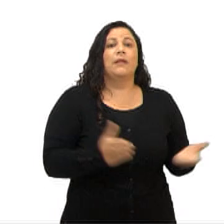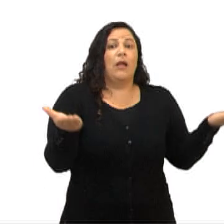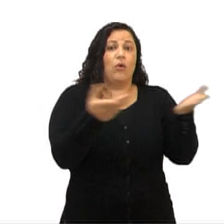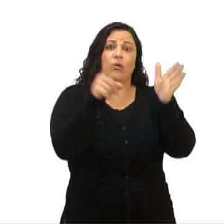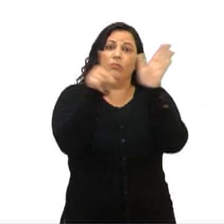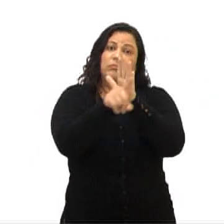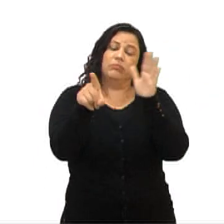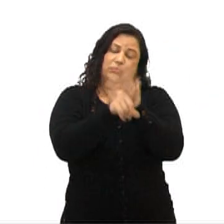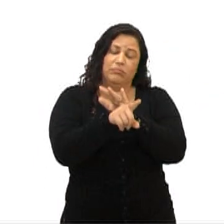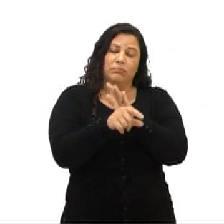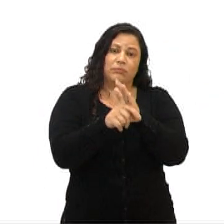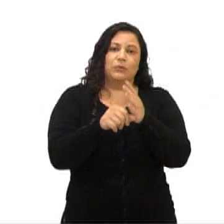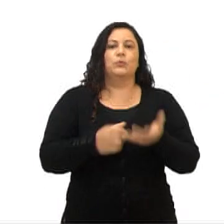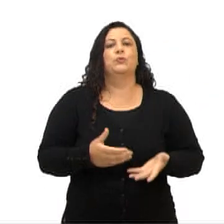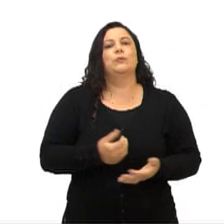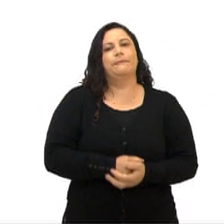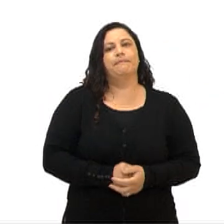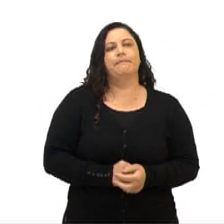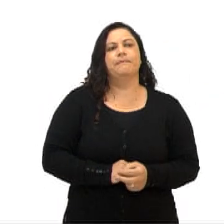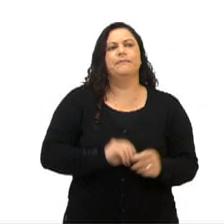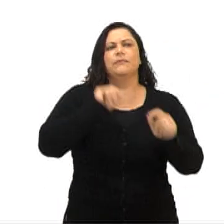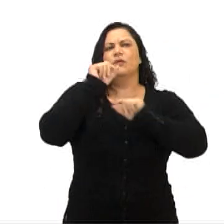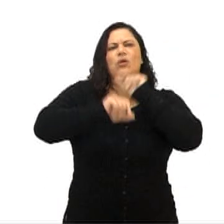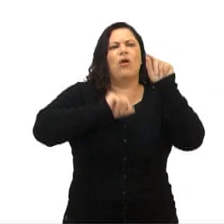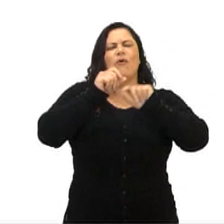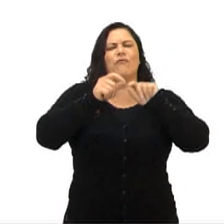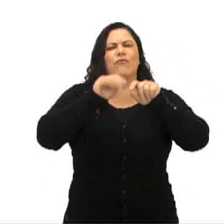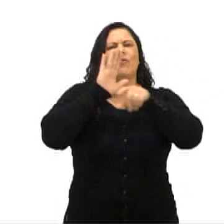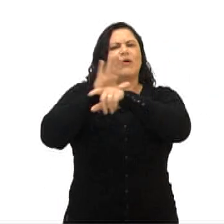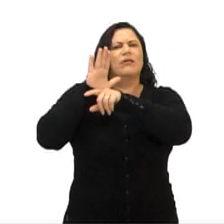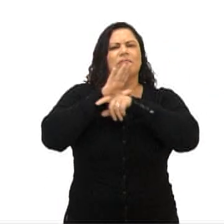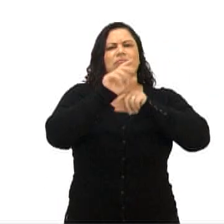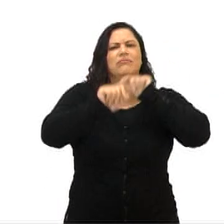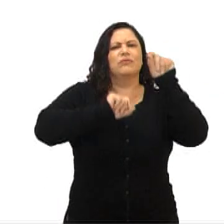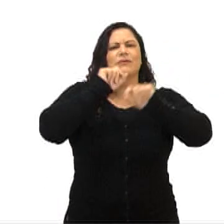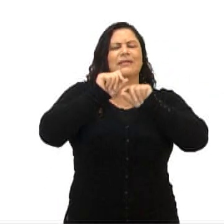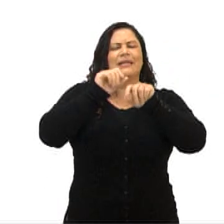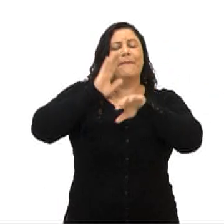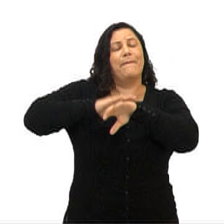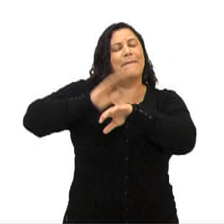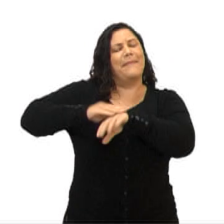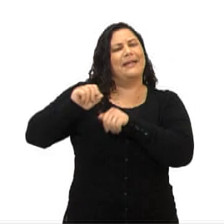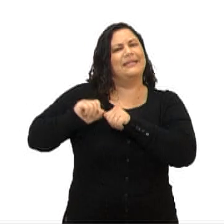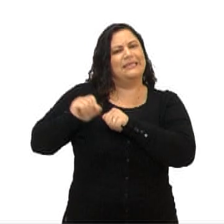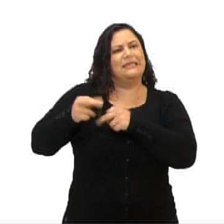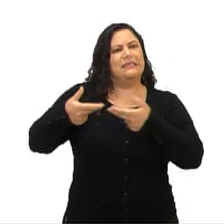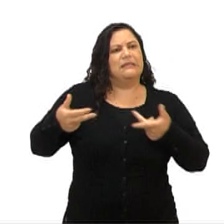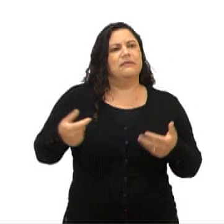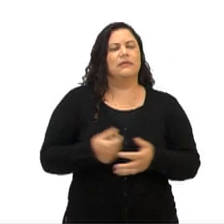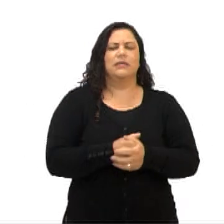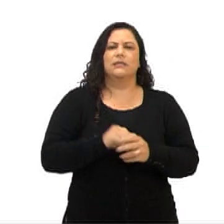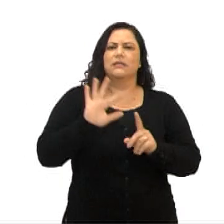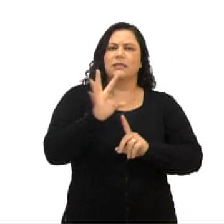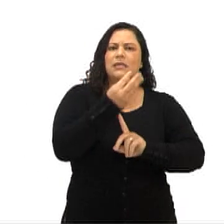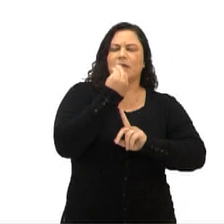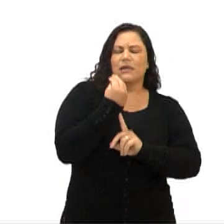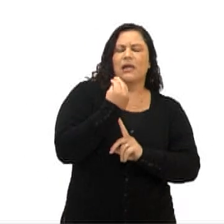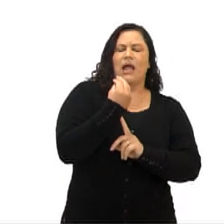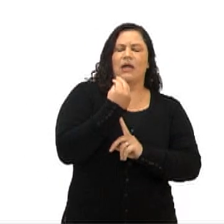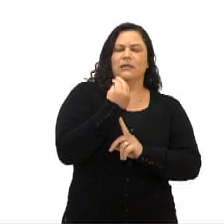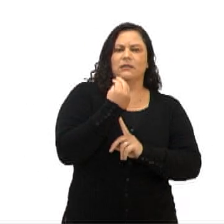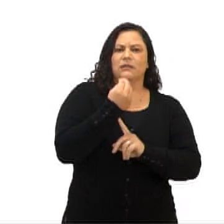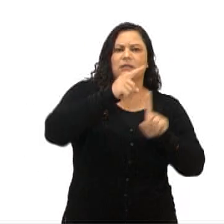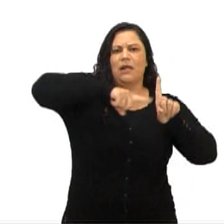pergunta básica de agora. Qual foi a maior contribuição artística do Toulouse-Lautrec, né, nas artes gráficas? Ele foi o precursor do